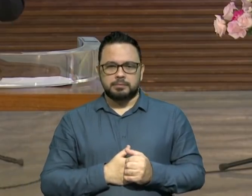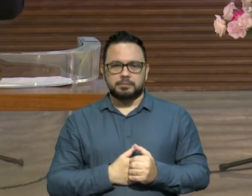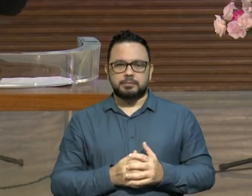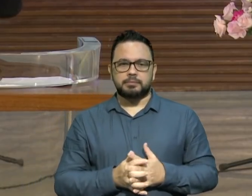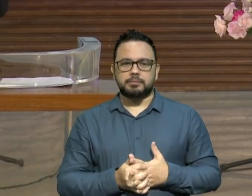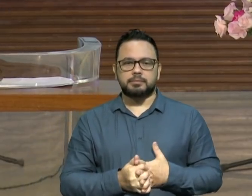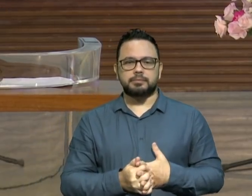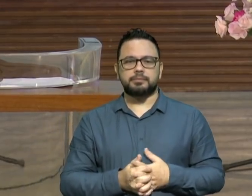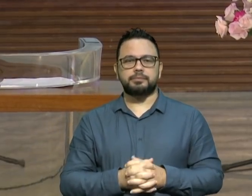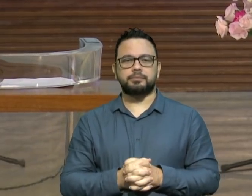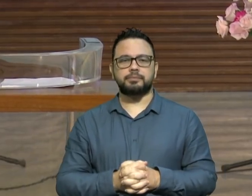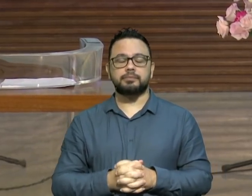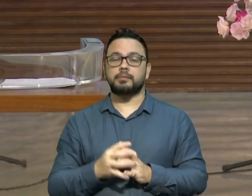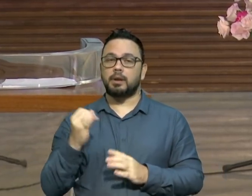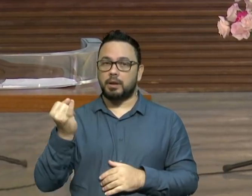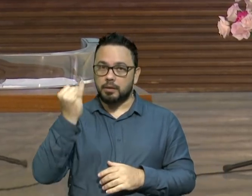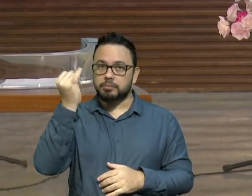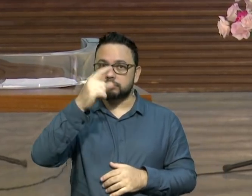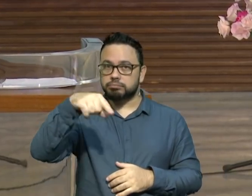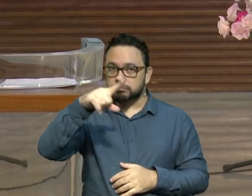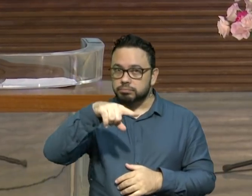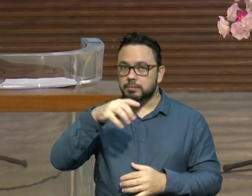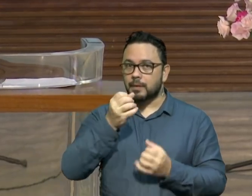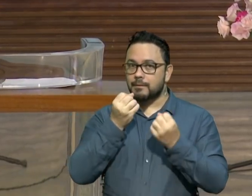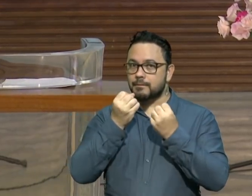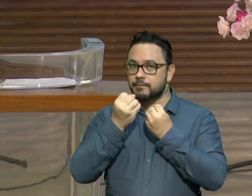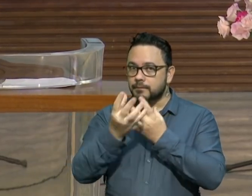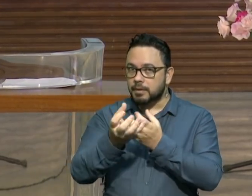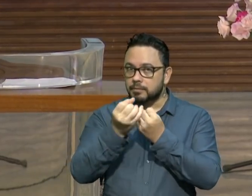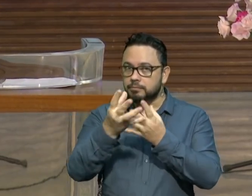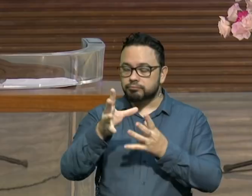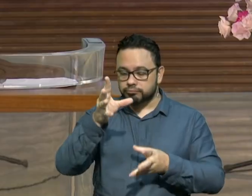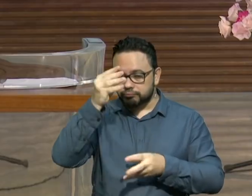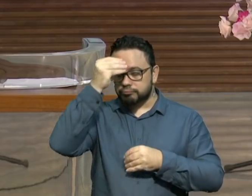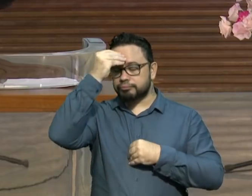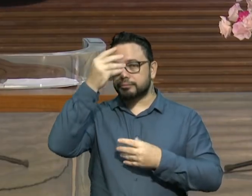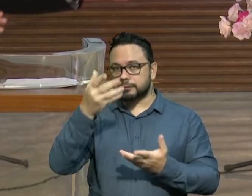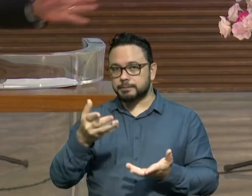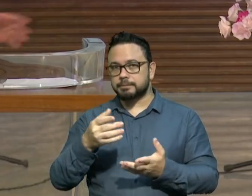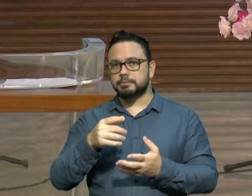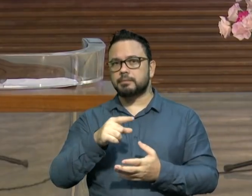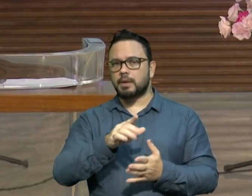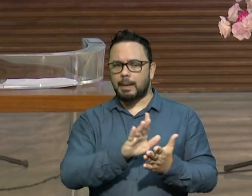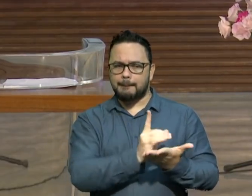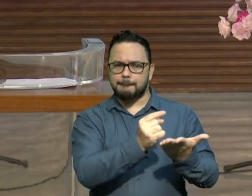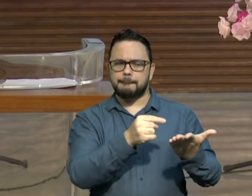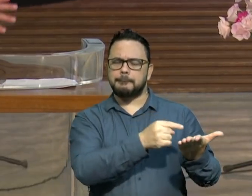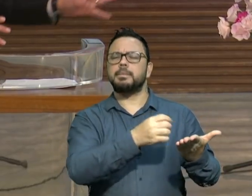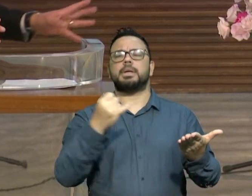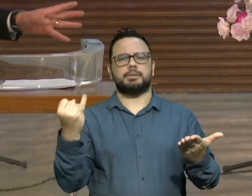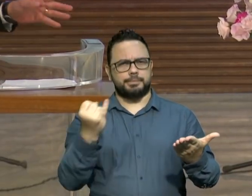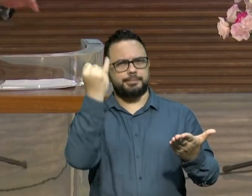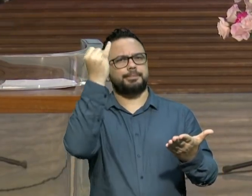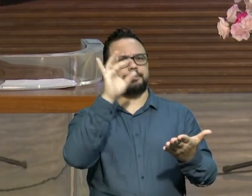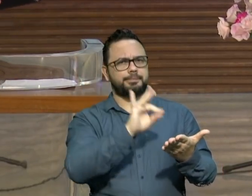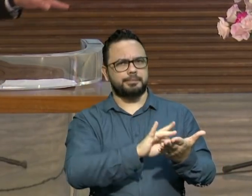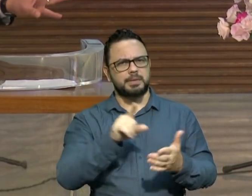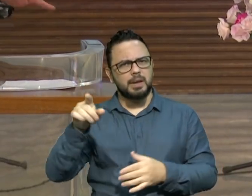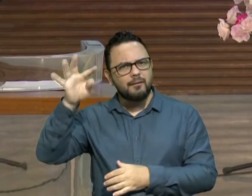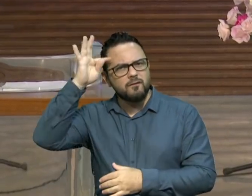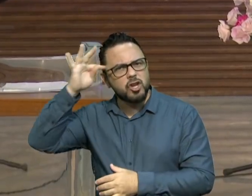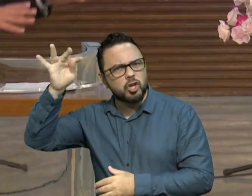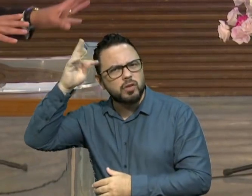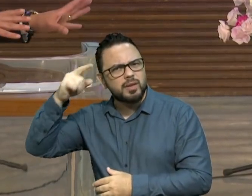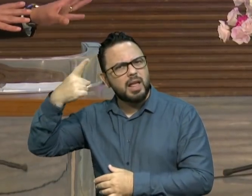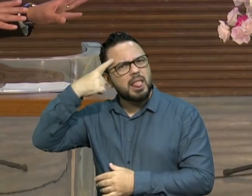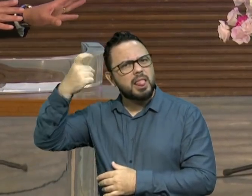não é necessário você ter essas informações mas o que diz a Bíblia não que diz a filosofia não uso que diz esses